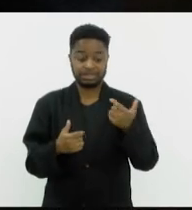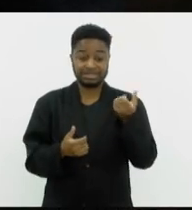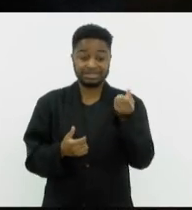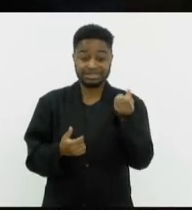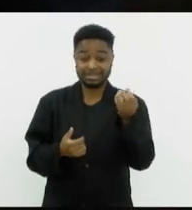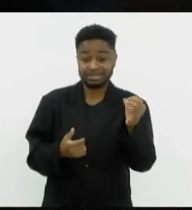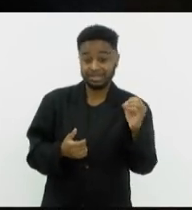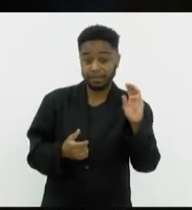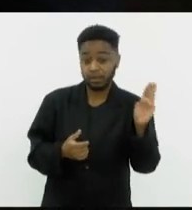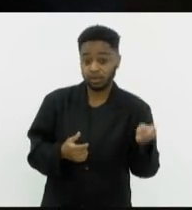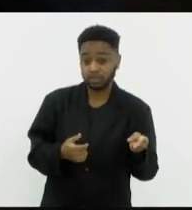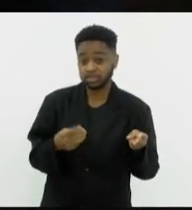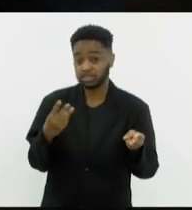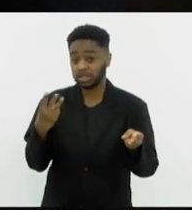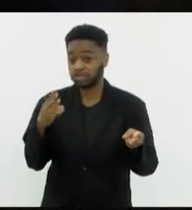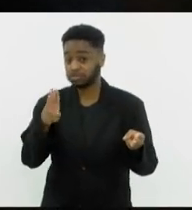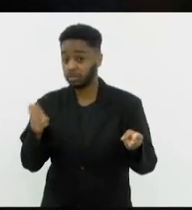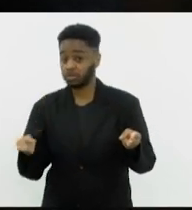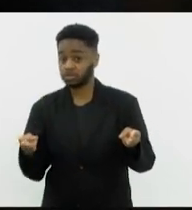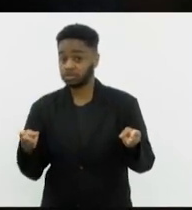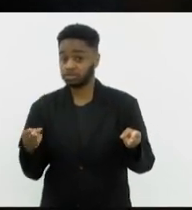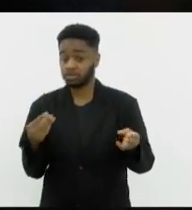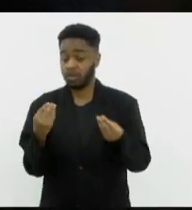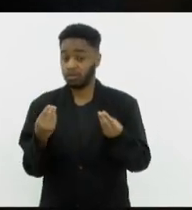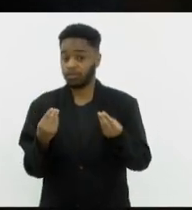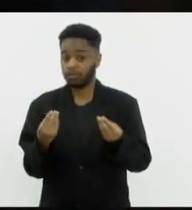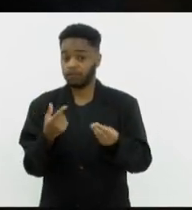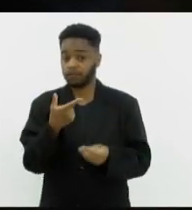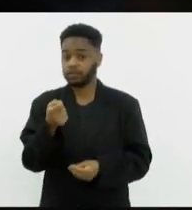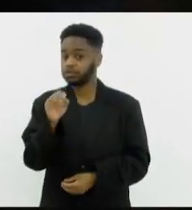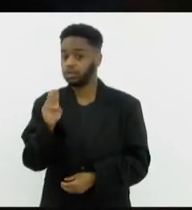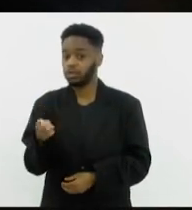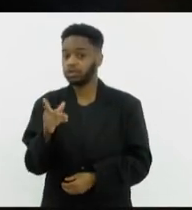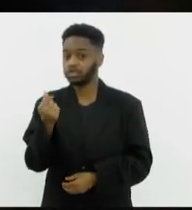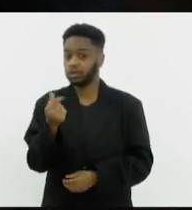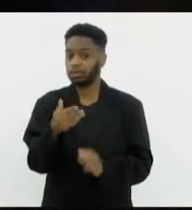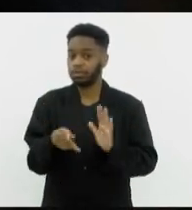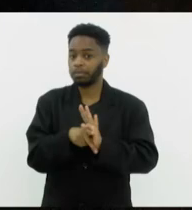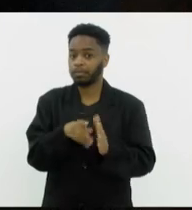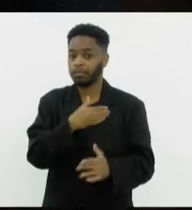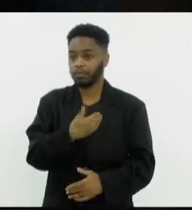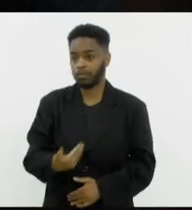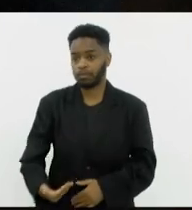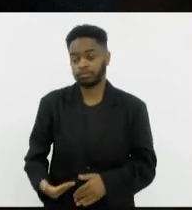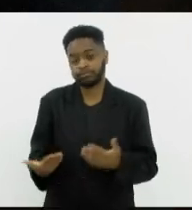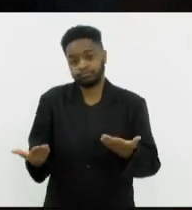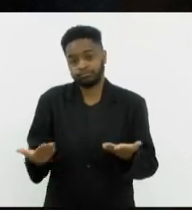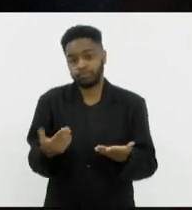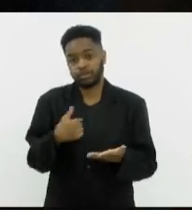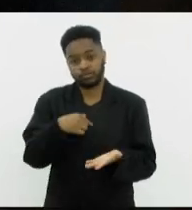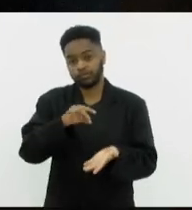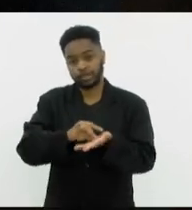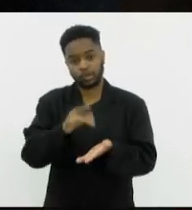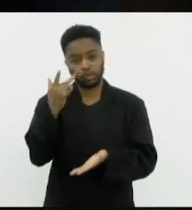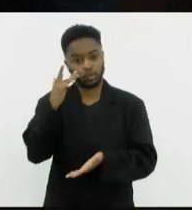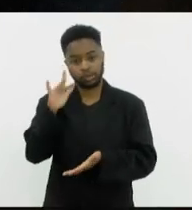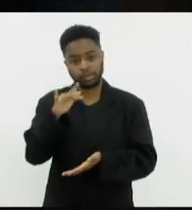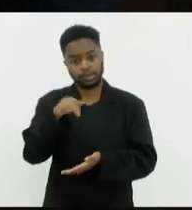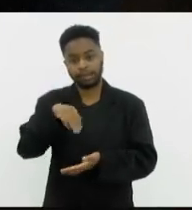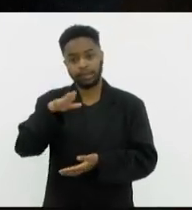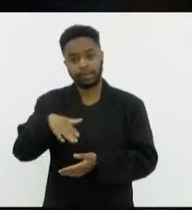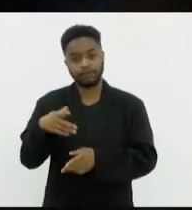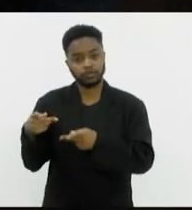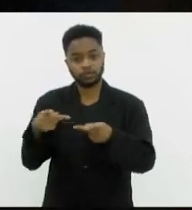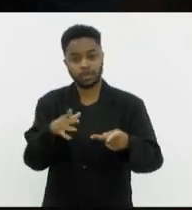3, sendo que 20 milhões desses recursos são recursos públicos. Eu, sinceramente, não sei quem estava na área